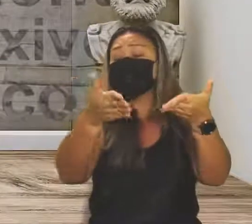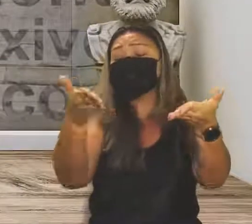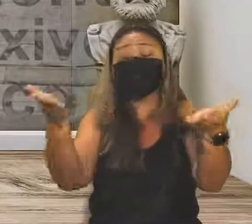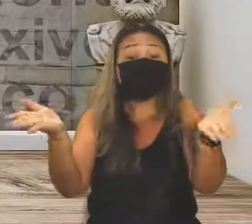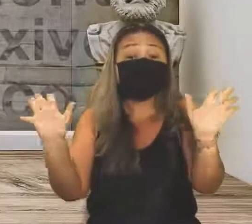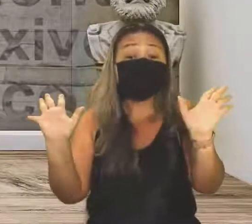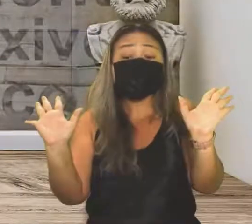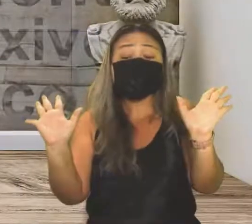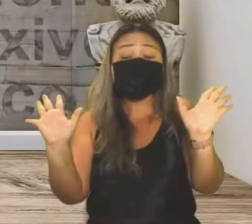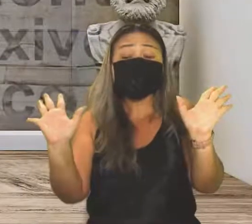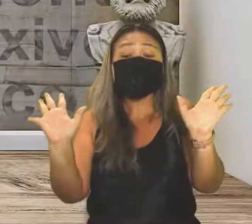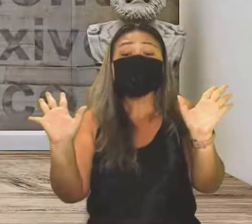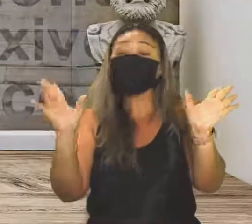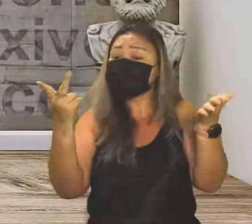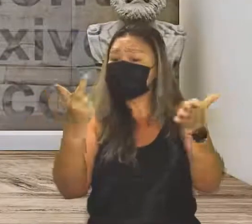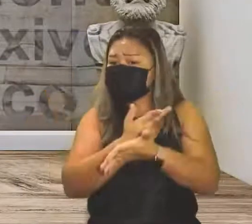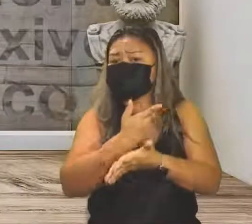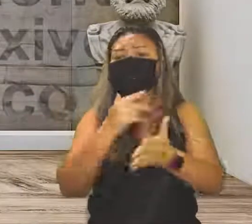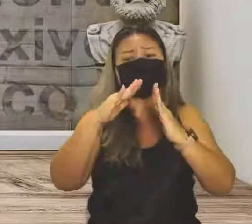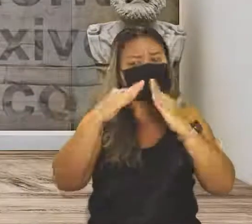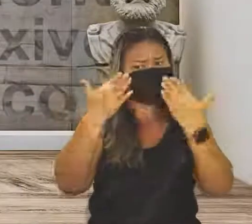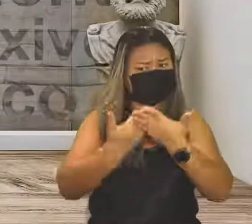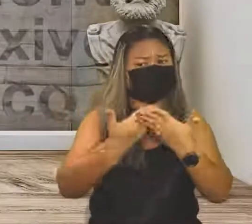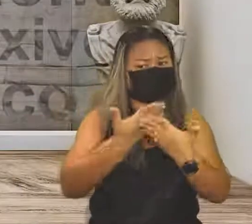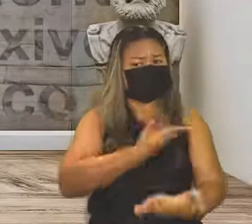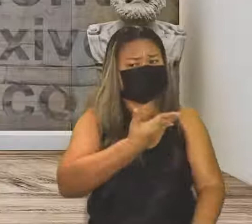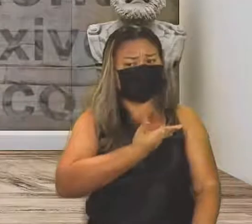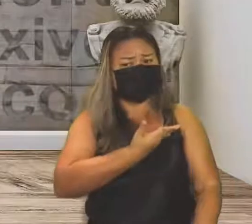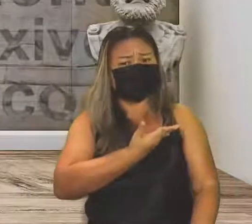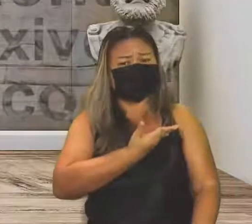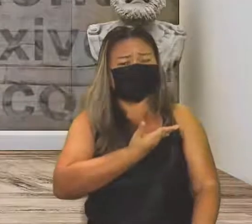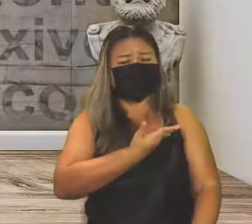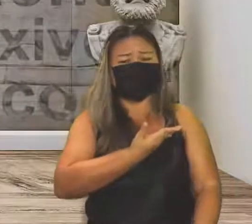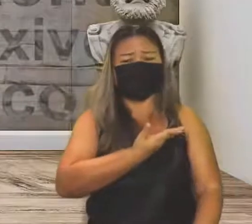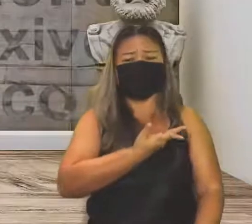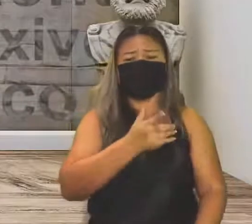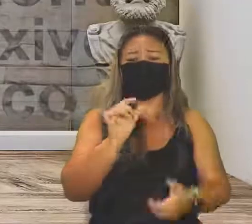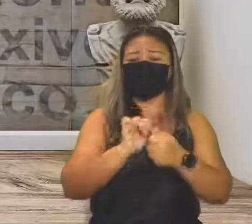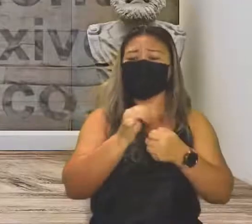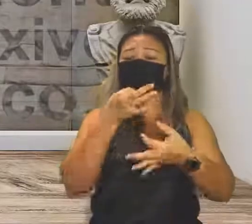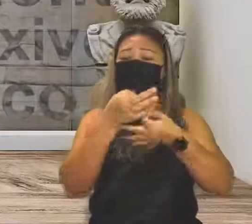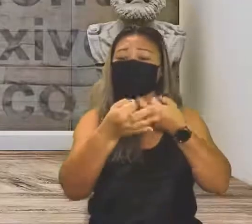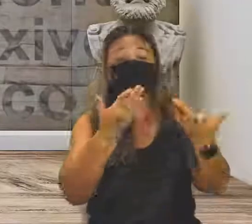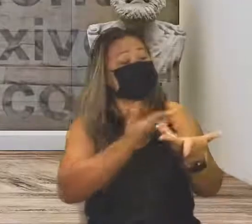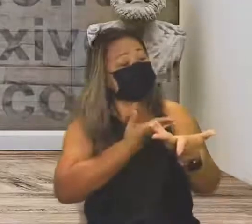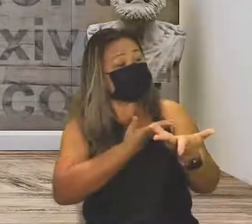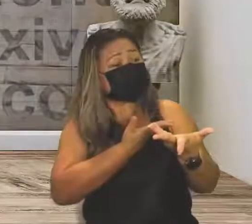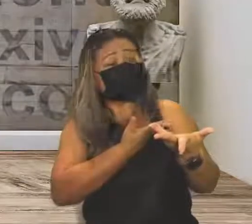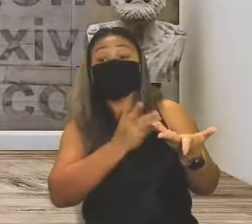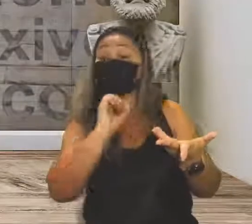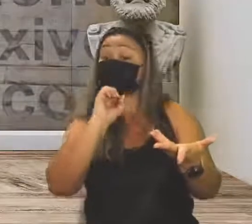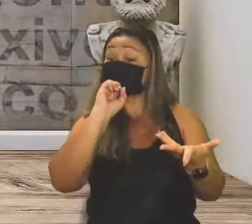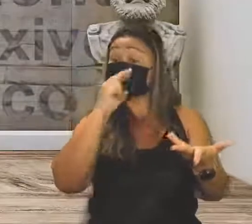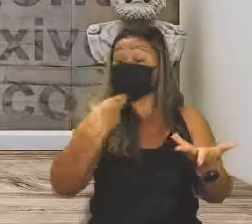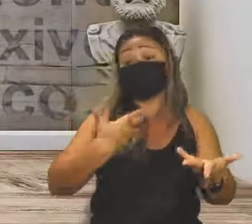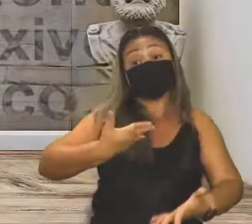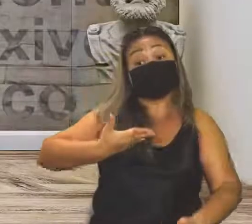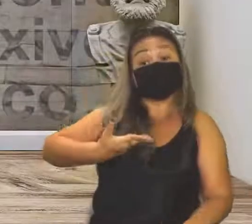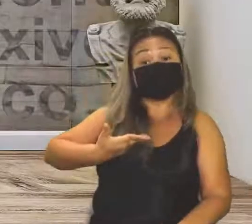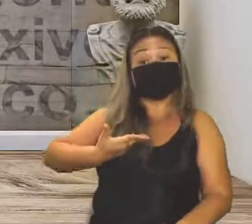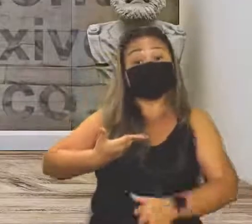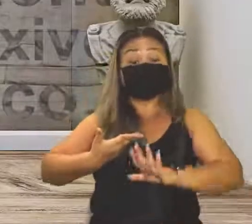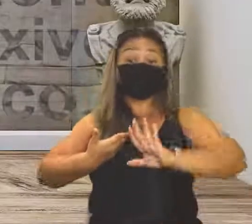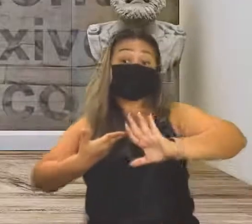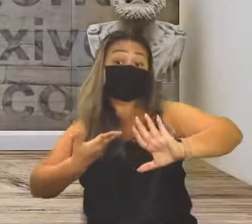algo. Isso acontece na escola com os colegas. Você reformula já um ponto de vista com o teu colega. Ou faz amizade ou